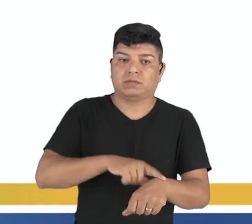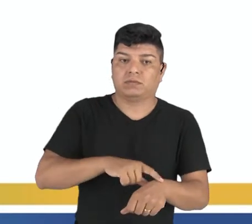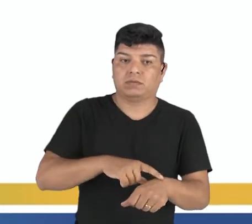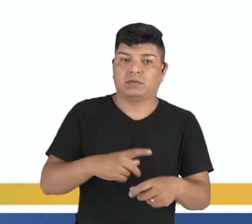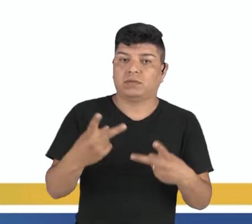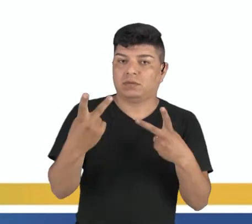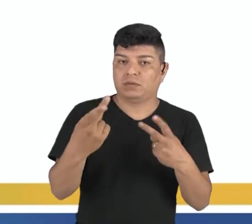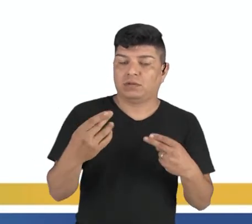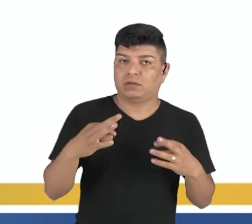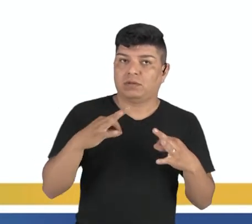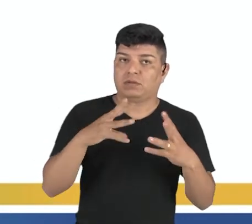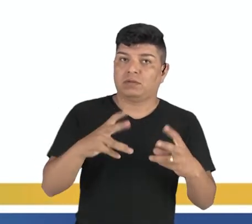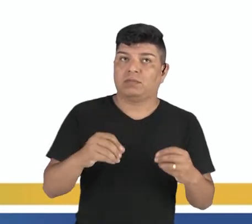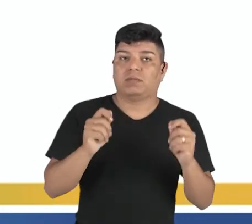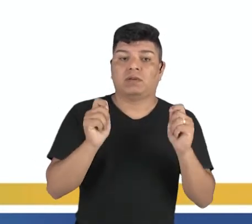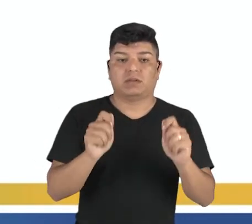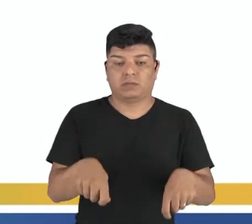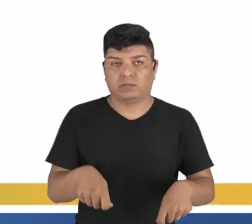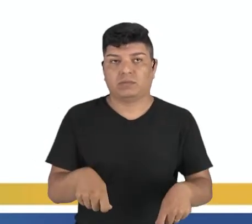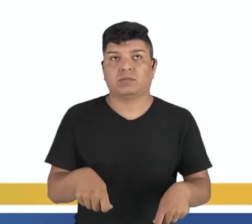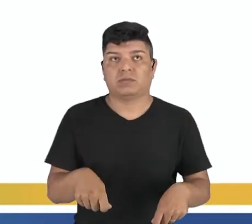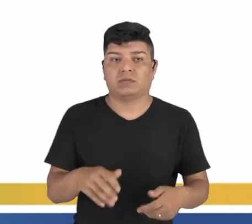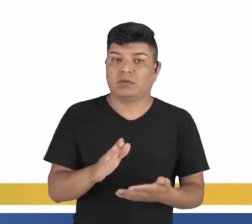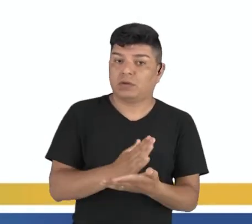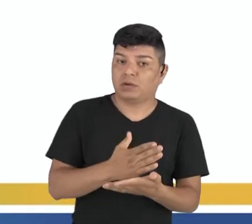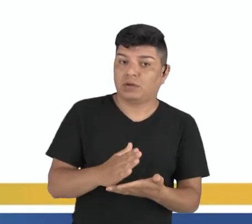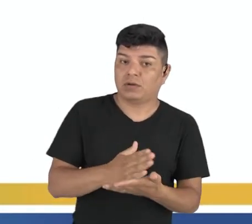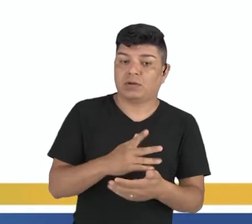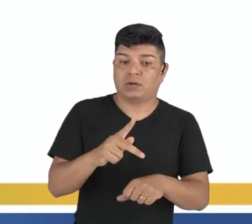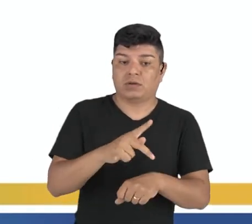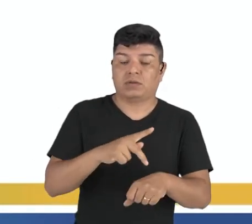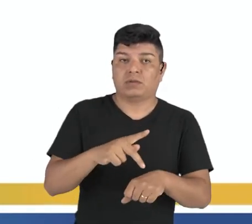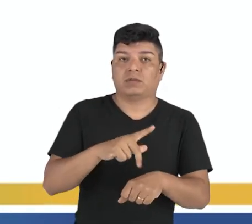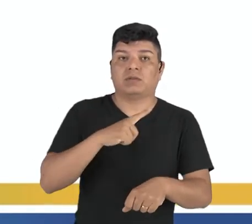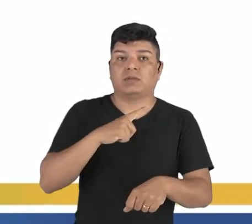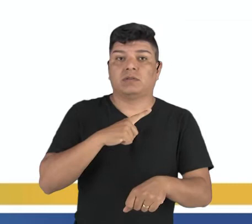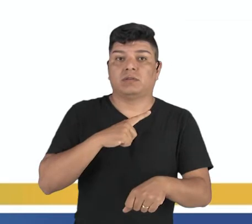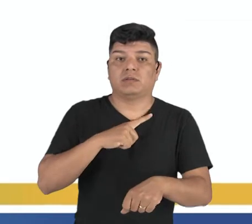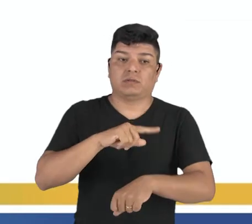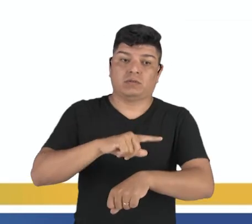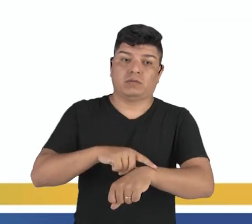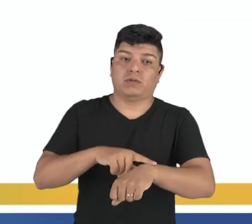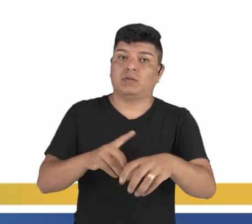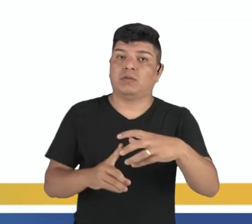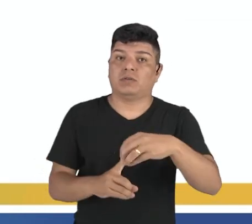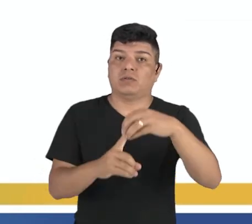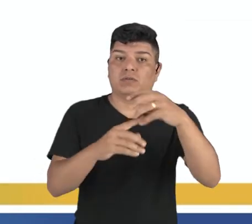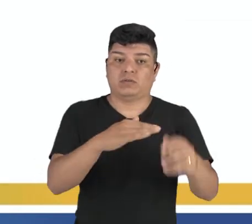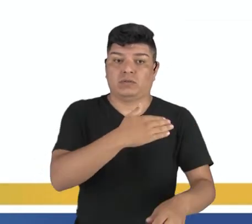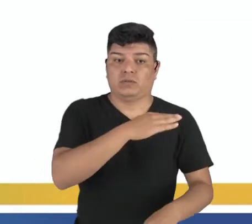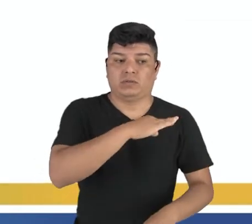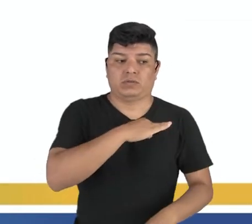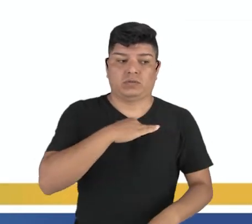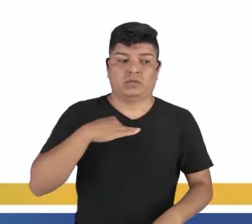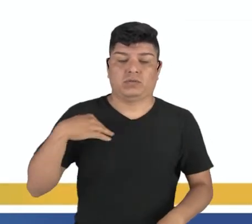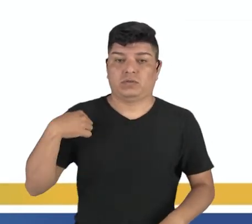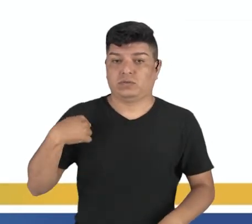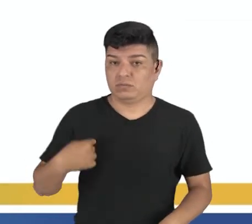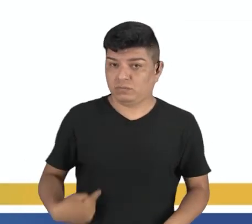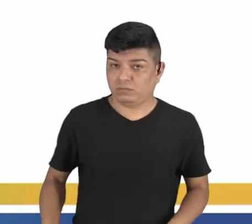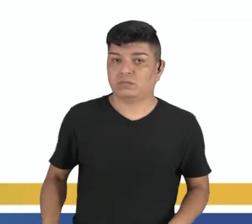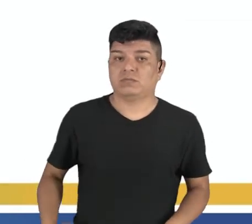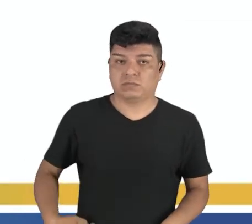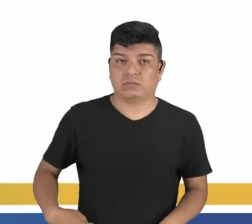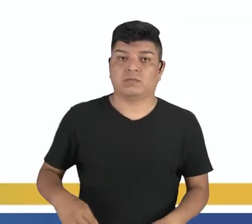mesmo horário, mas é possível algum país que tenha uma hora única. É o caso da China. Embora